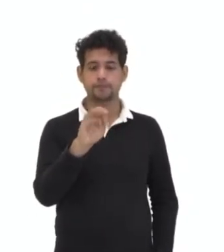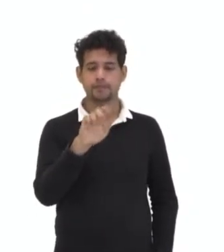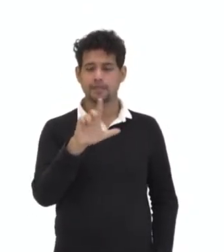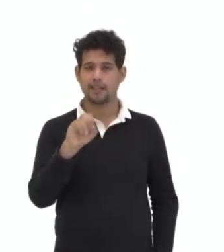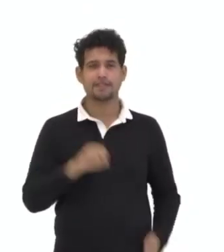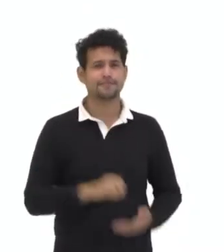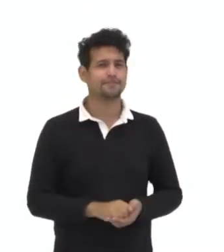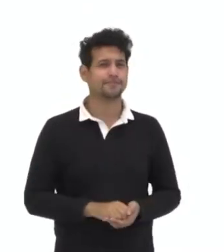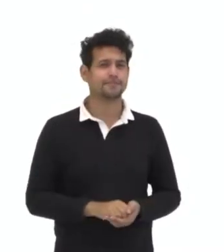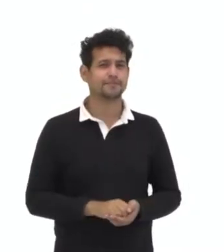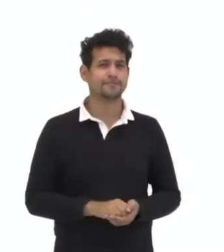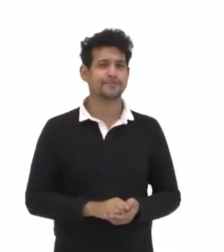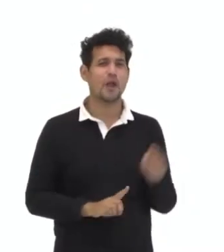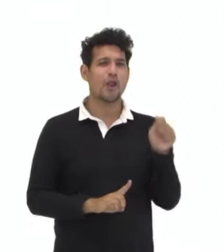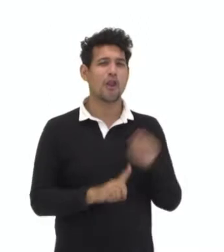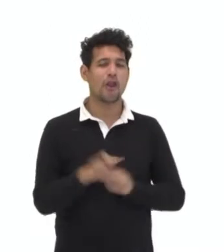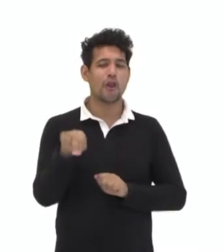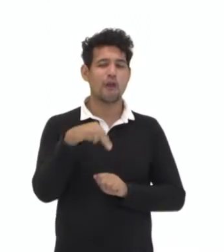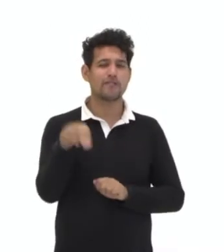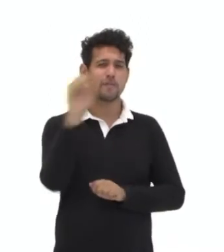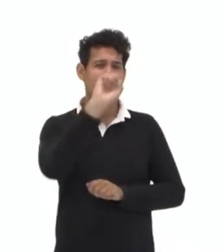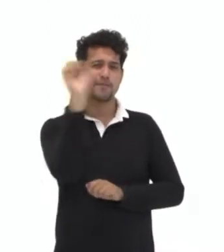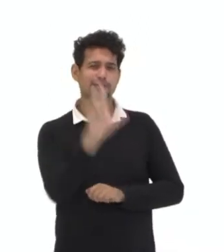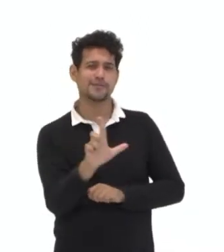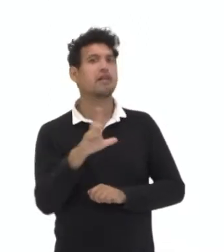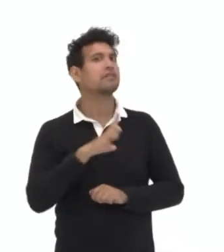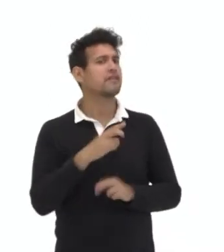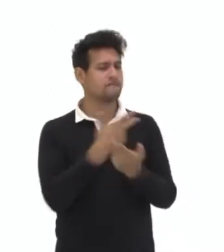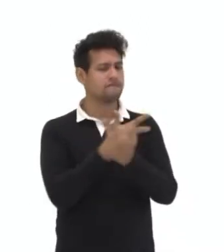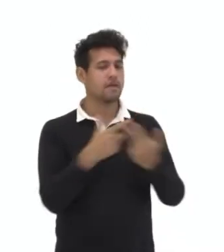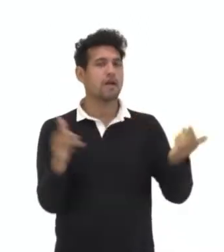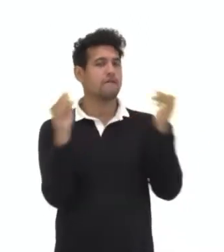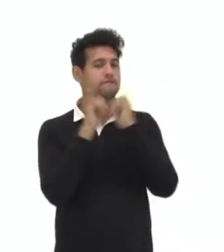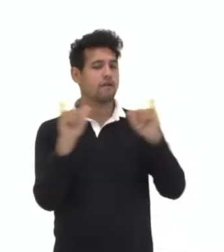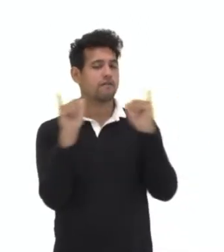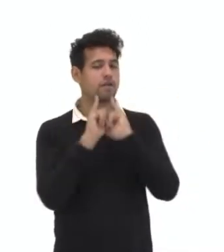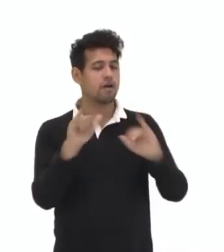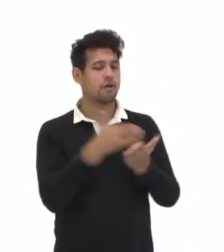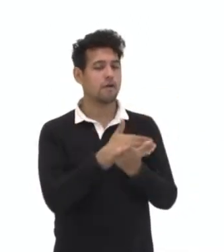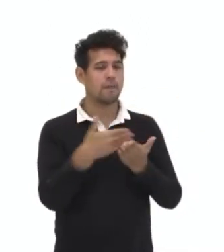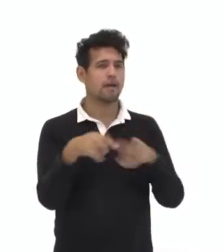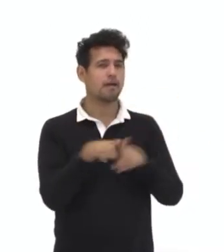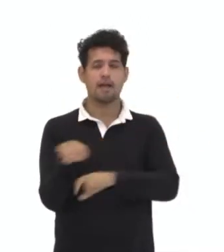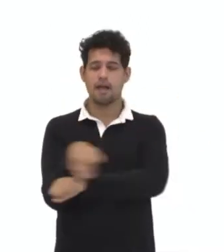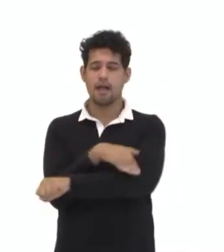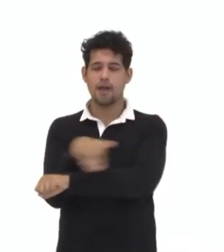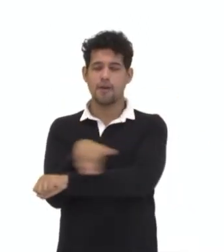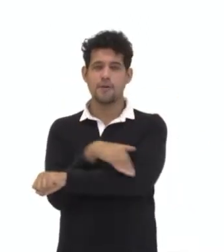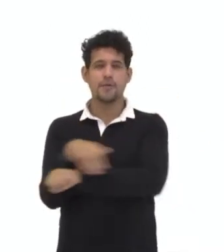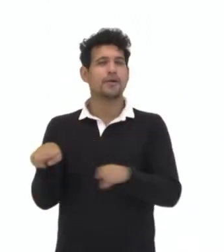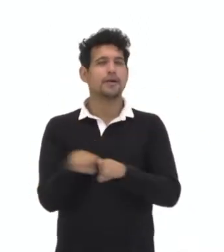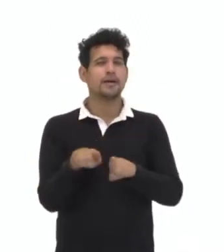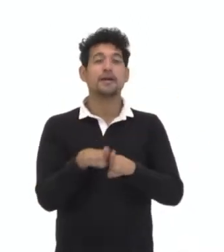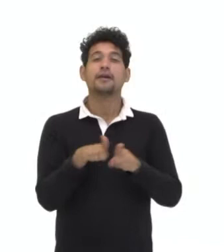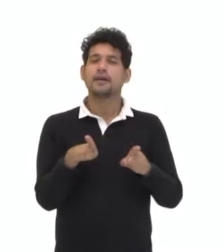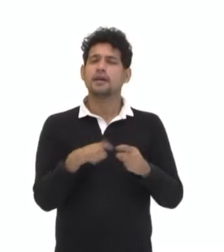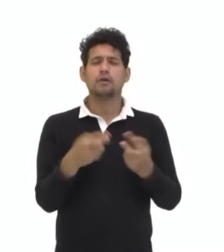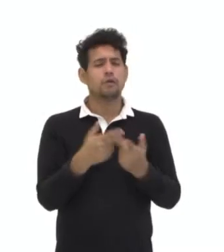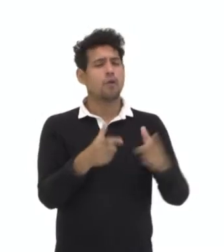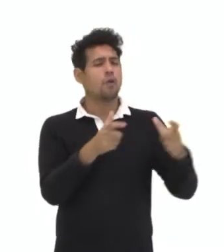Novembrinho Azul, Hospital Infantil. Então, tenho as informações iniciais, a rua, né, o endereço,